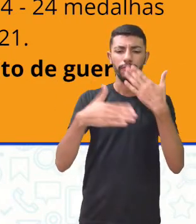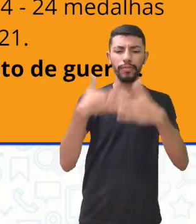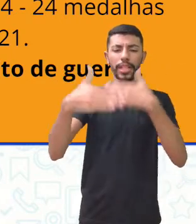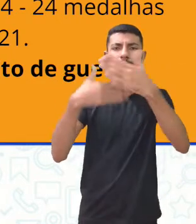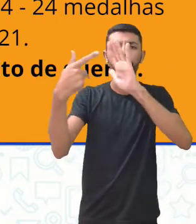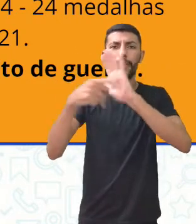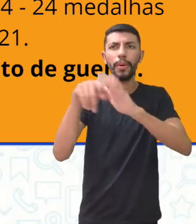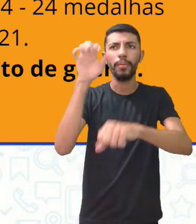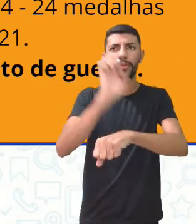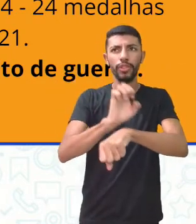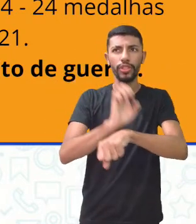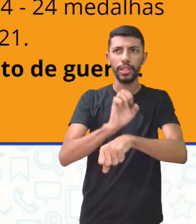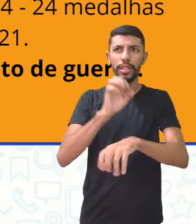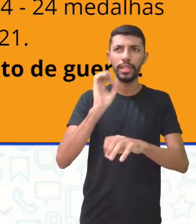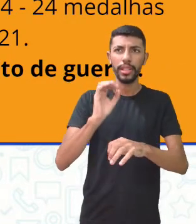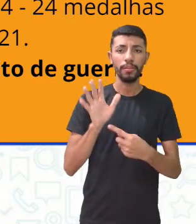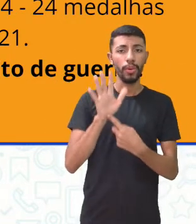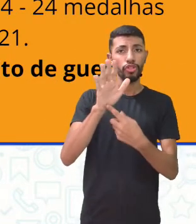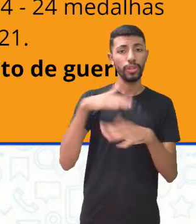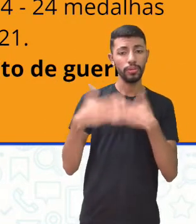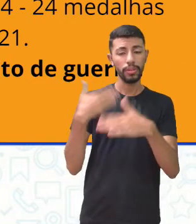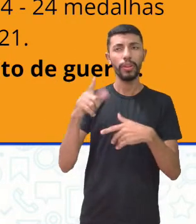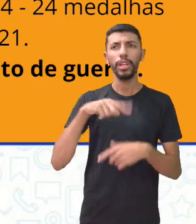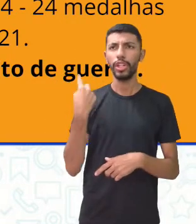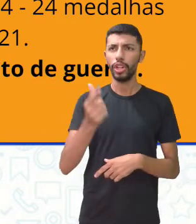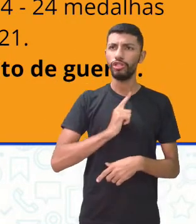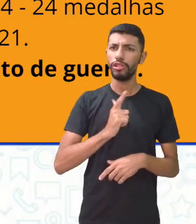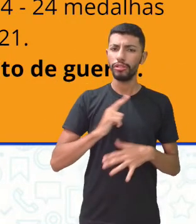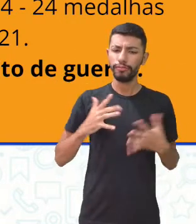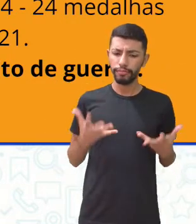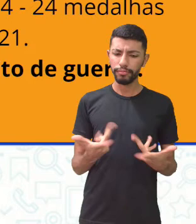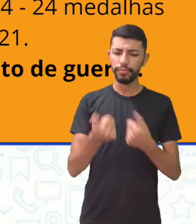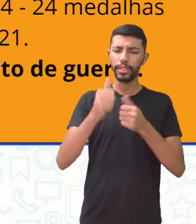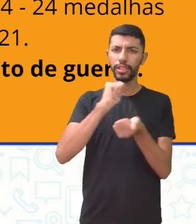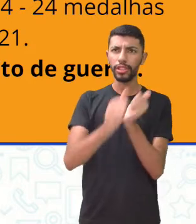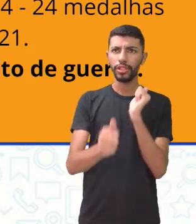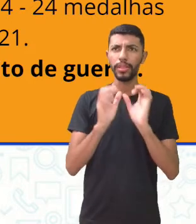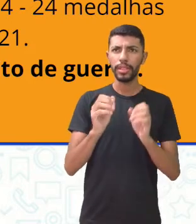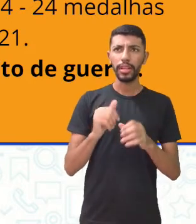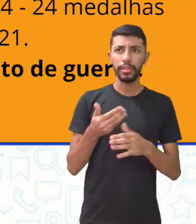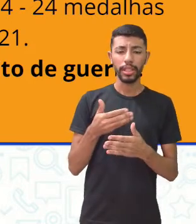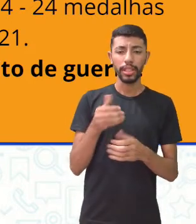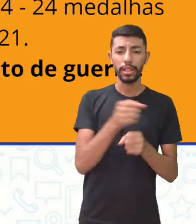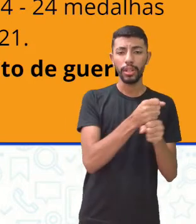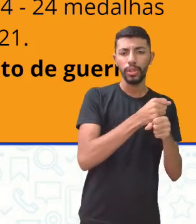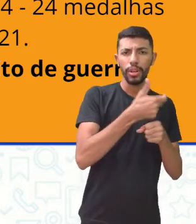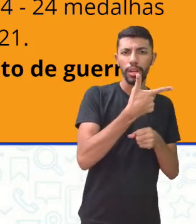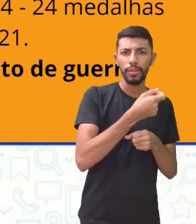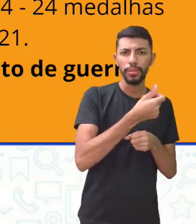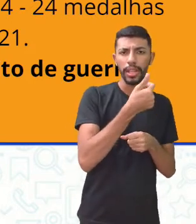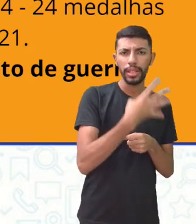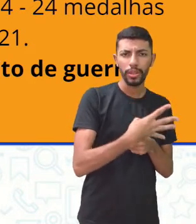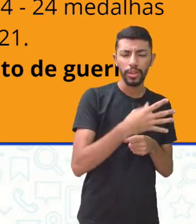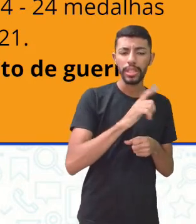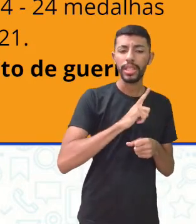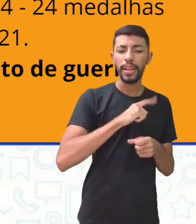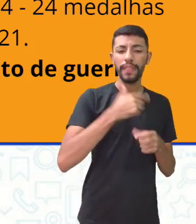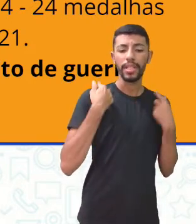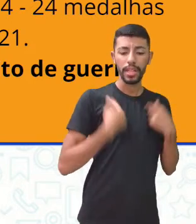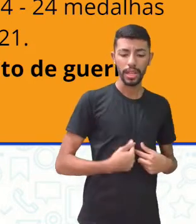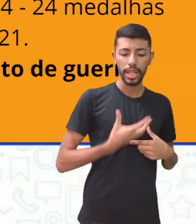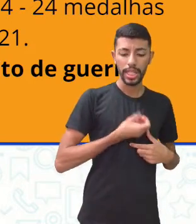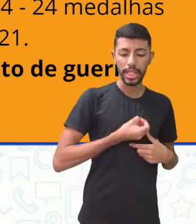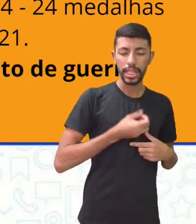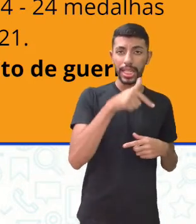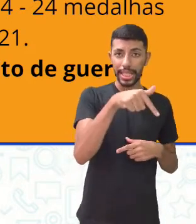gente tem talento para o esporte. E que foram 7 medalhas em 2014 e 24 medalhas em 2021. E aqui a gente percebe uma